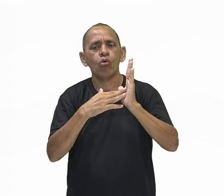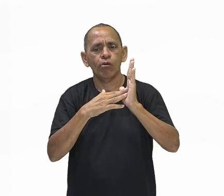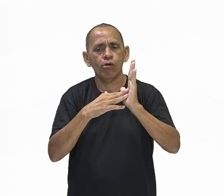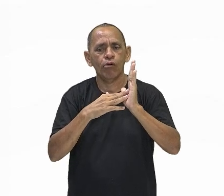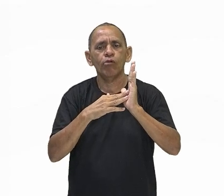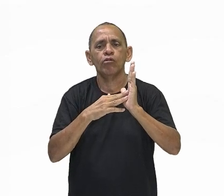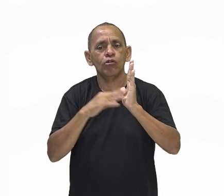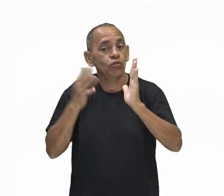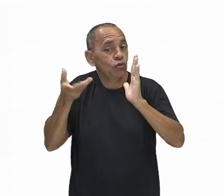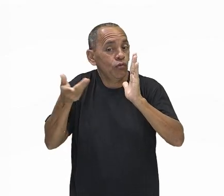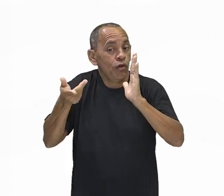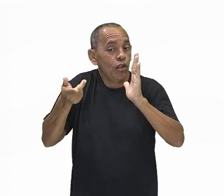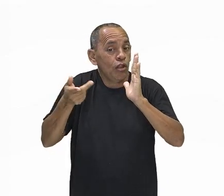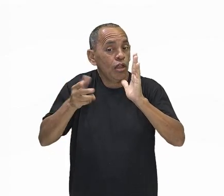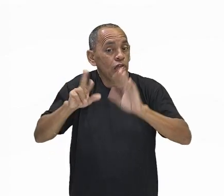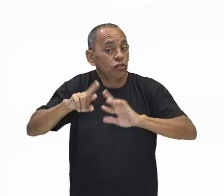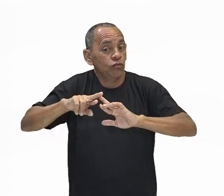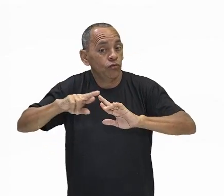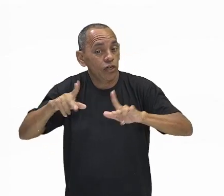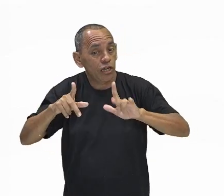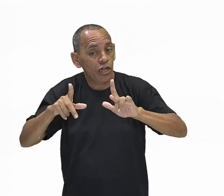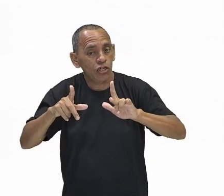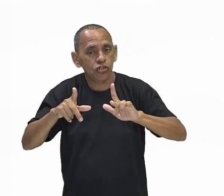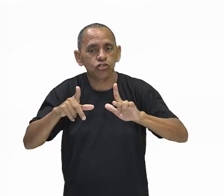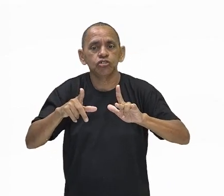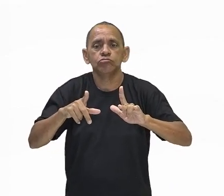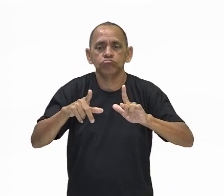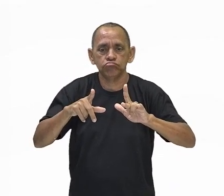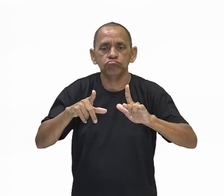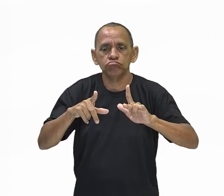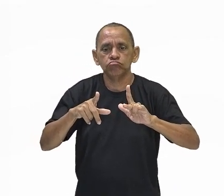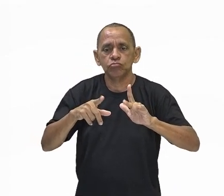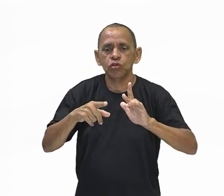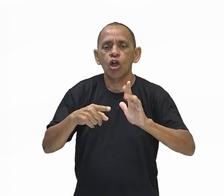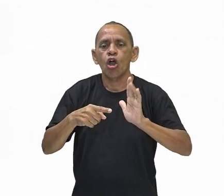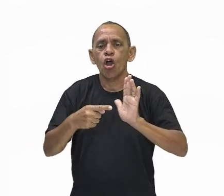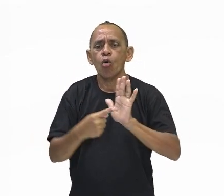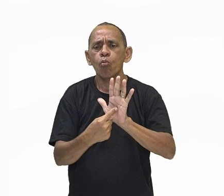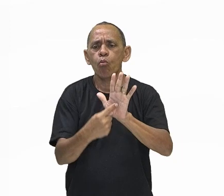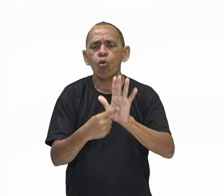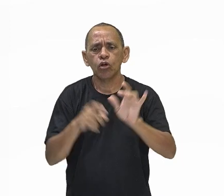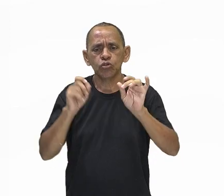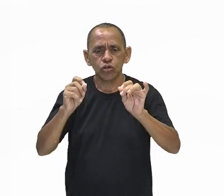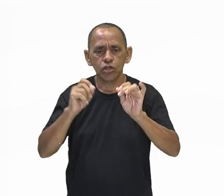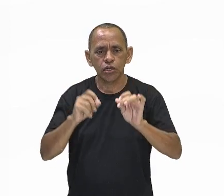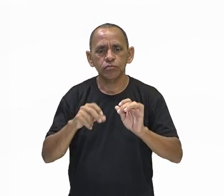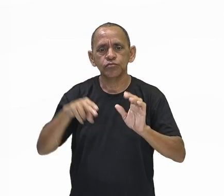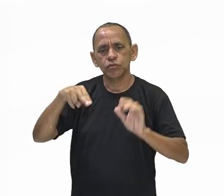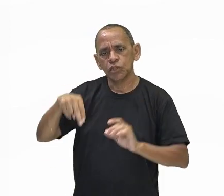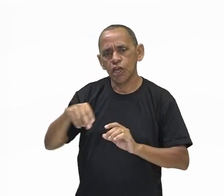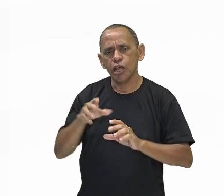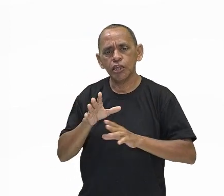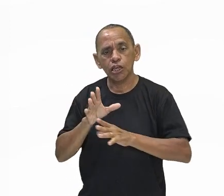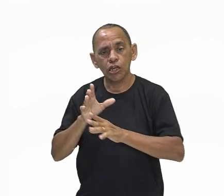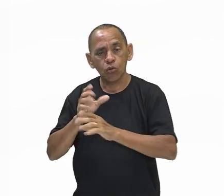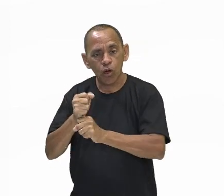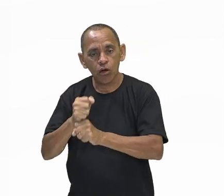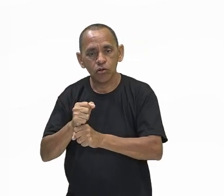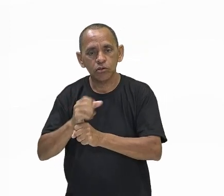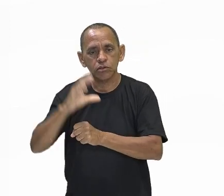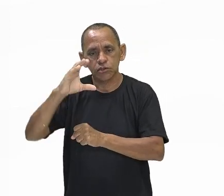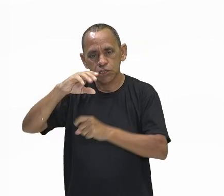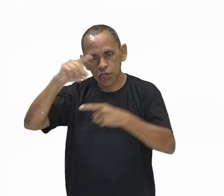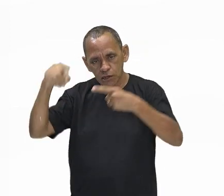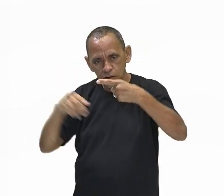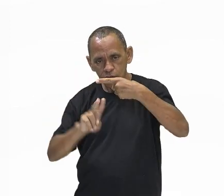N, aí nós temos aí o índice de refração, N é igual a C sobre V, onde